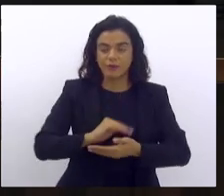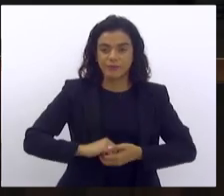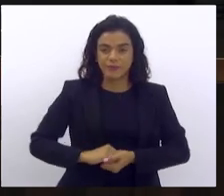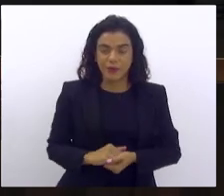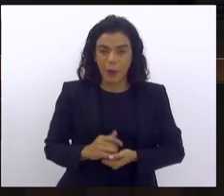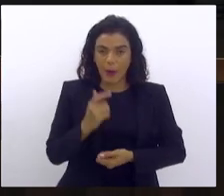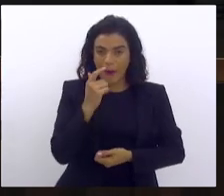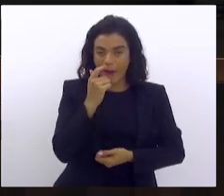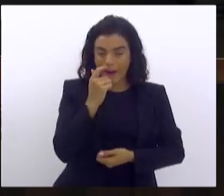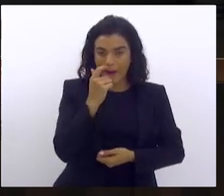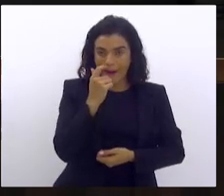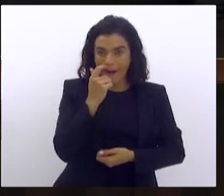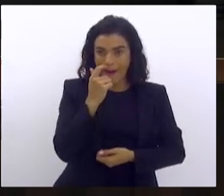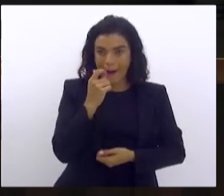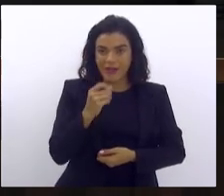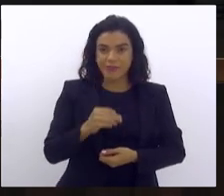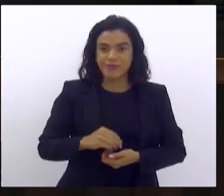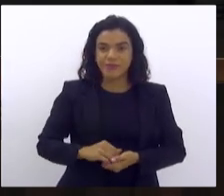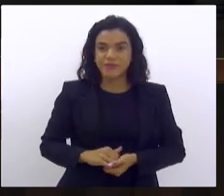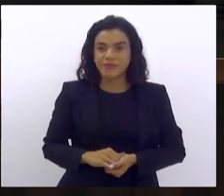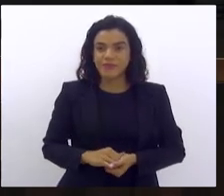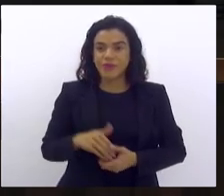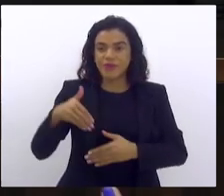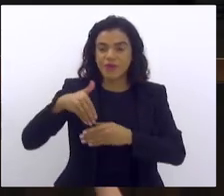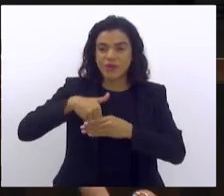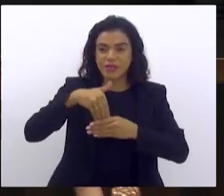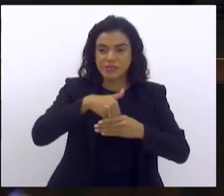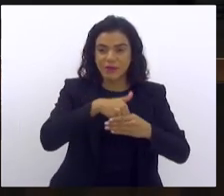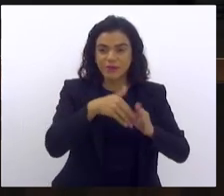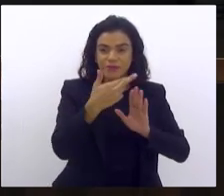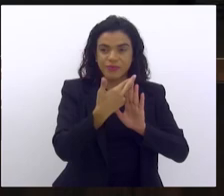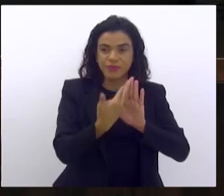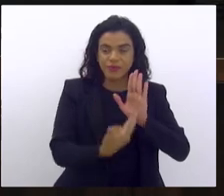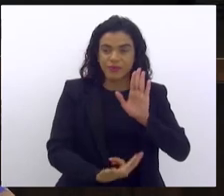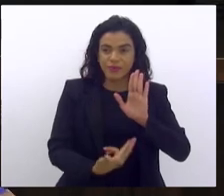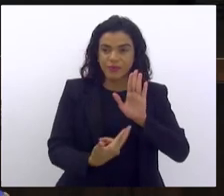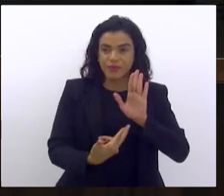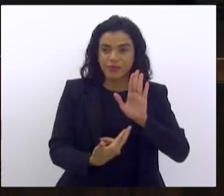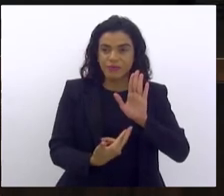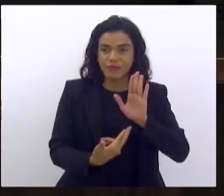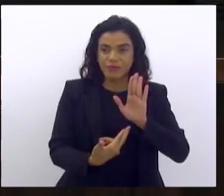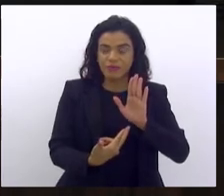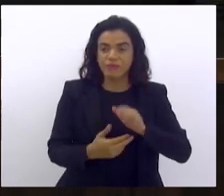Aprovado. Em votação, a redação do vencido.